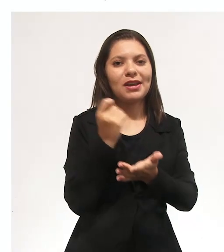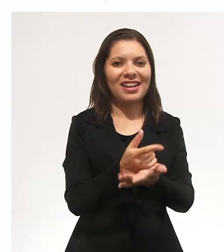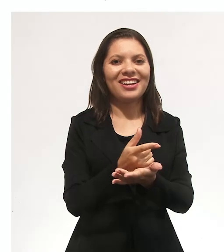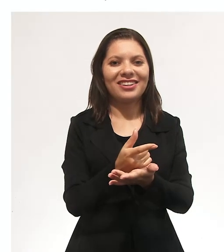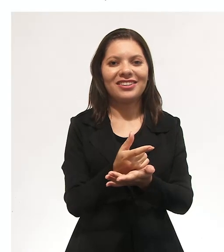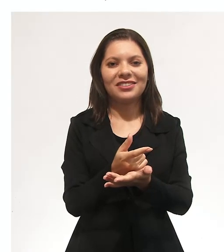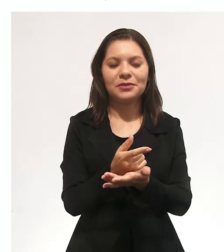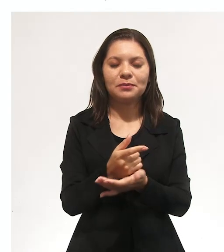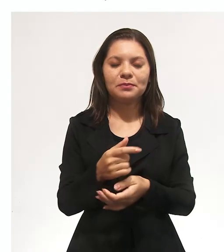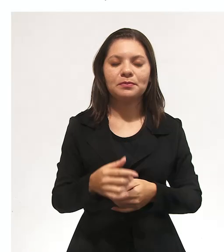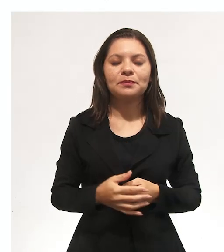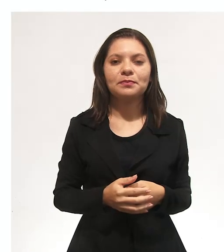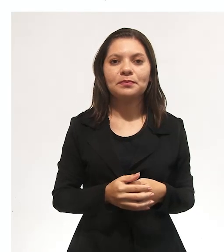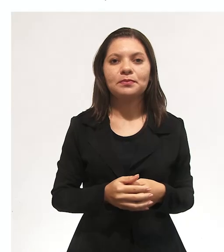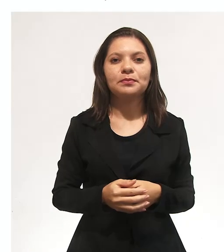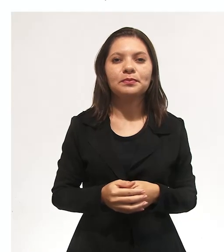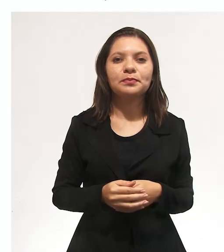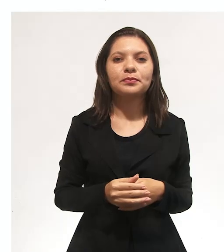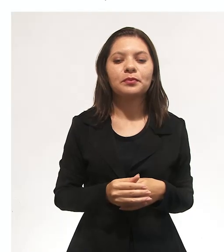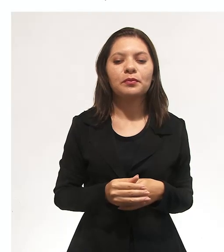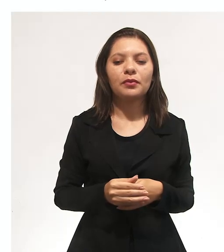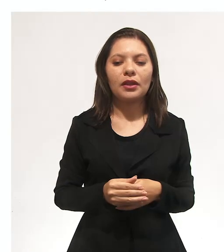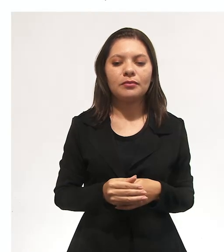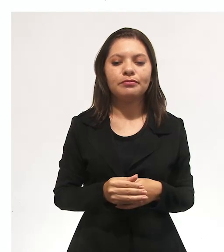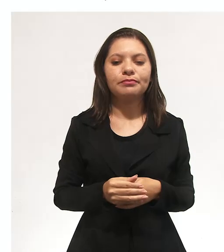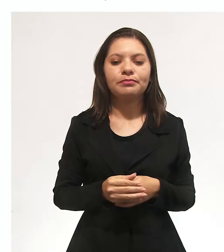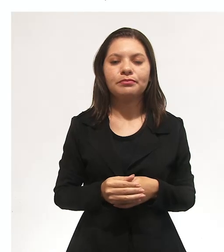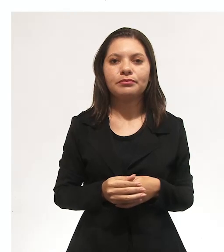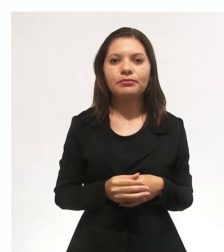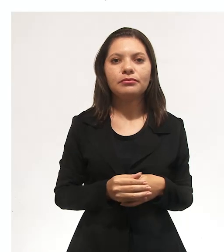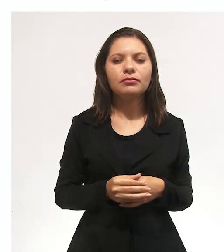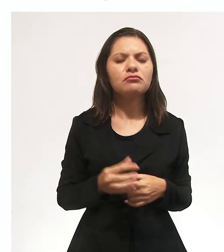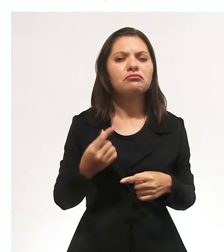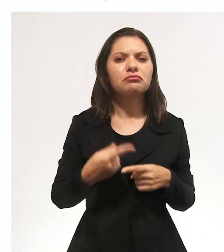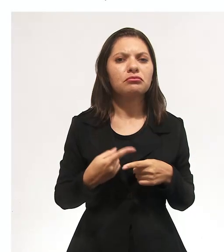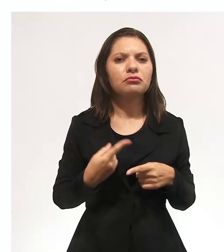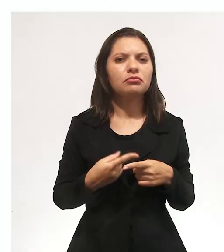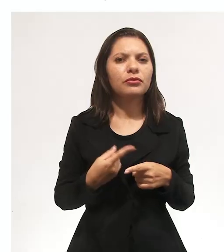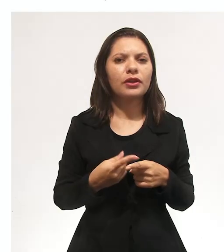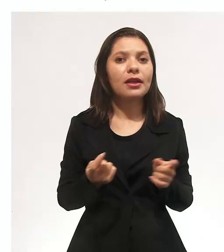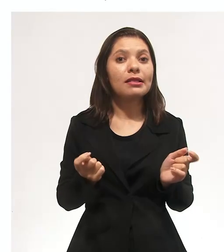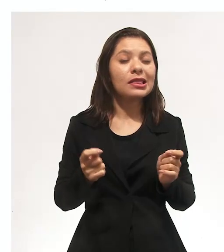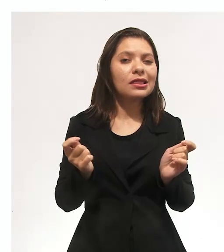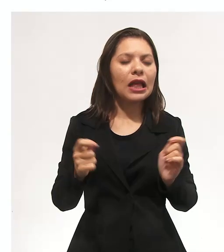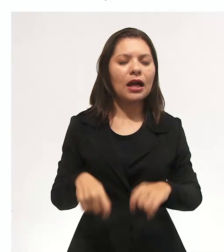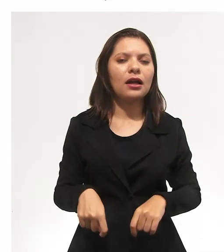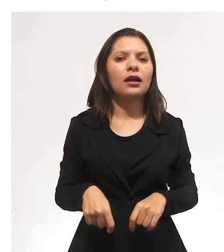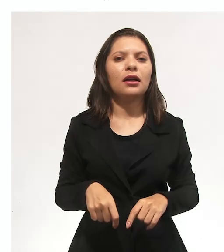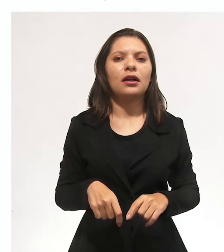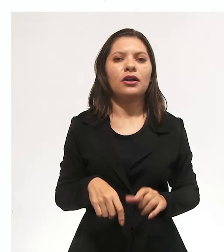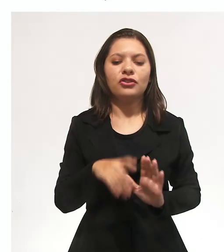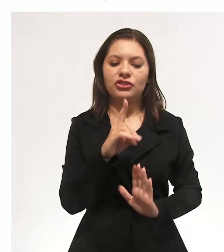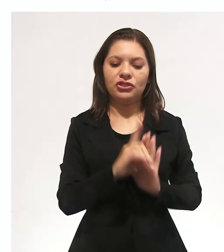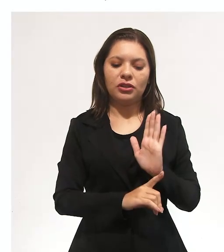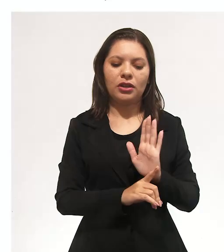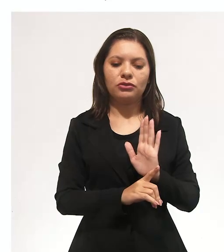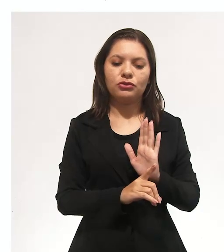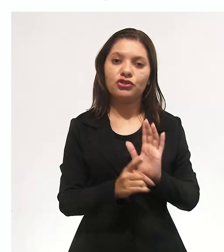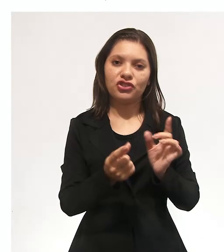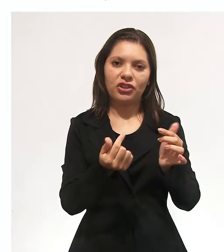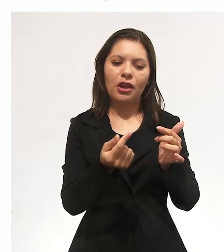empréstimo ou receptor do investimento para ter o direito de usar o